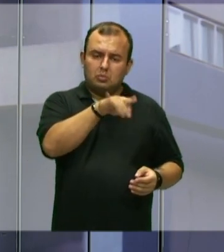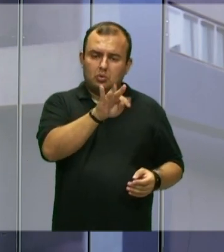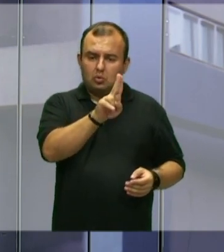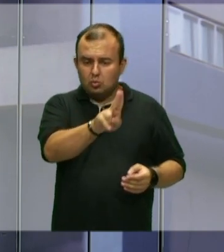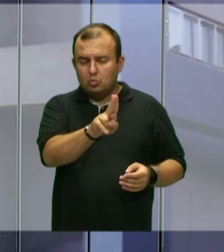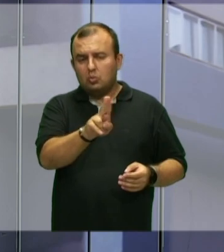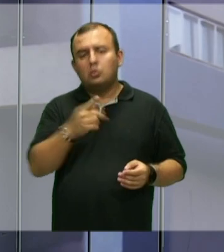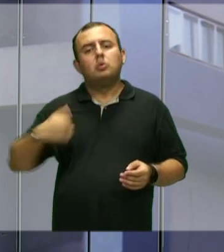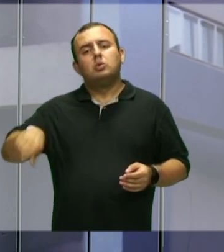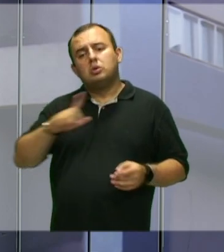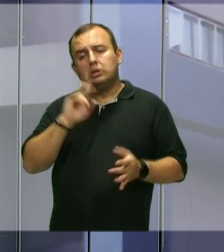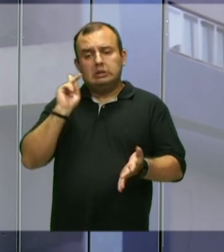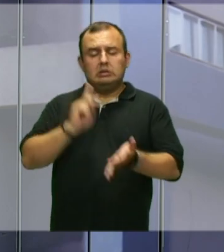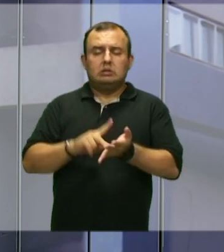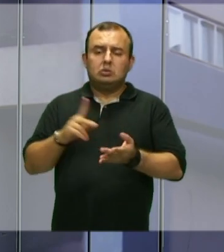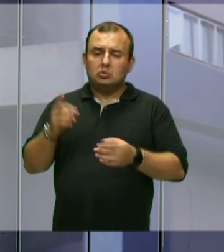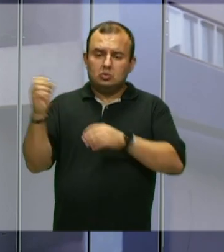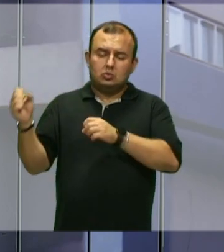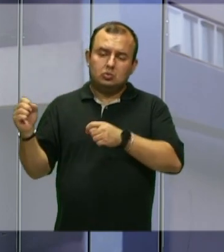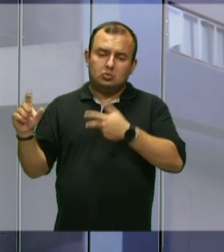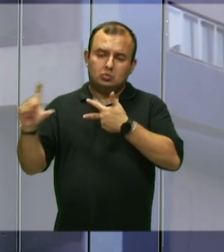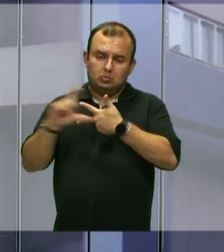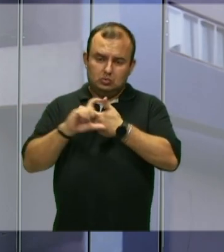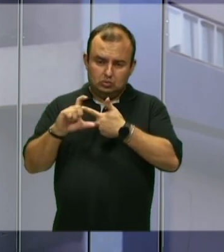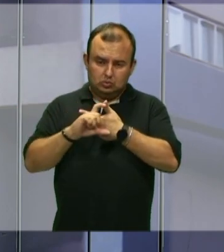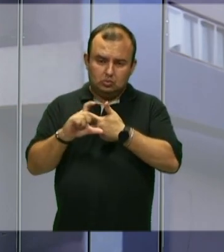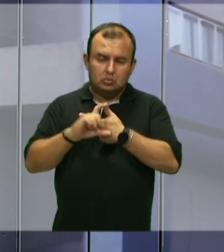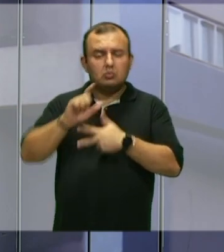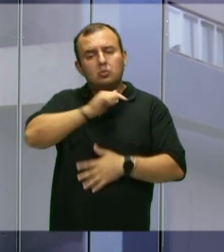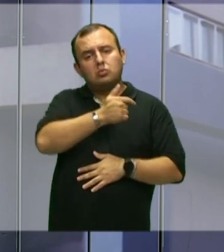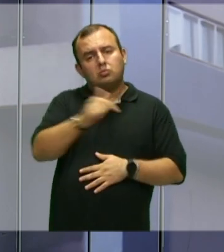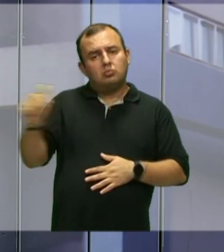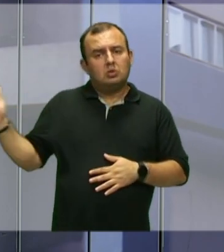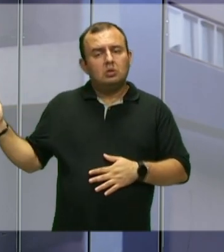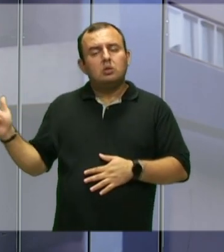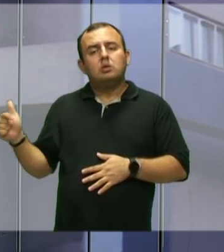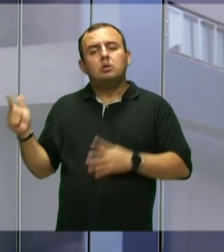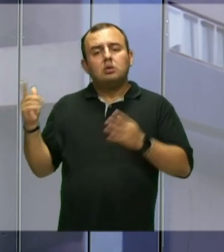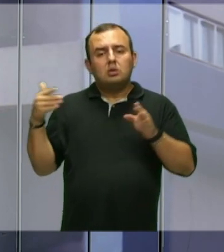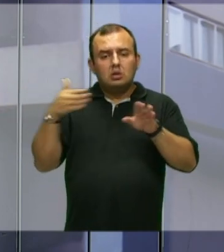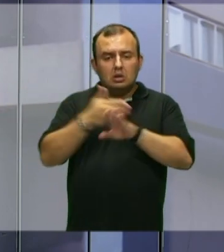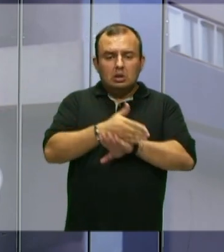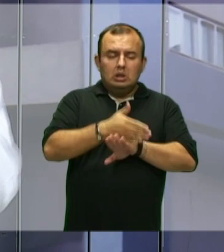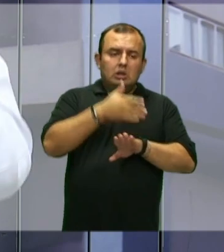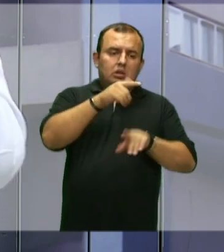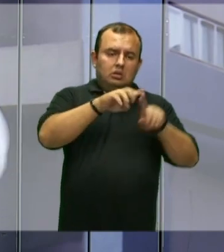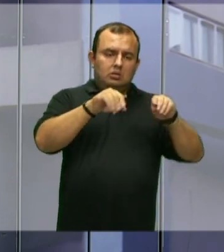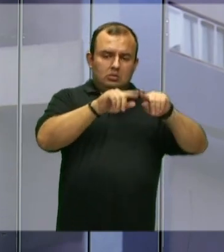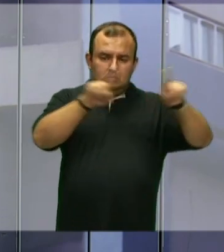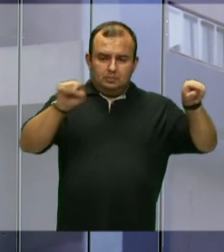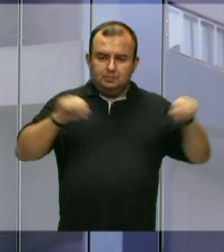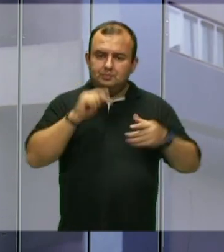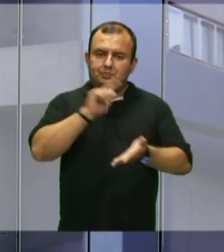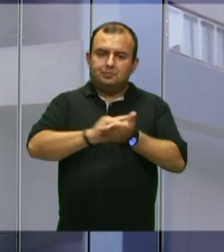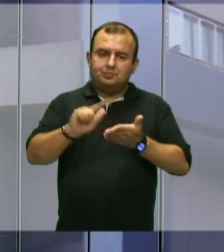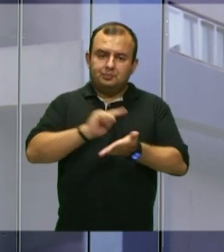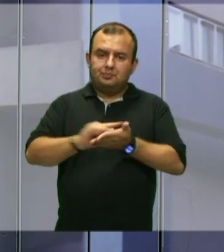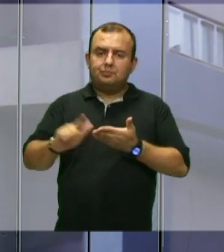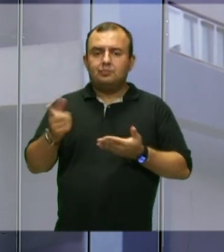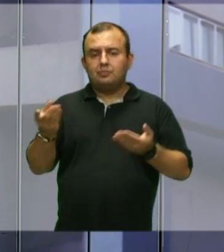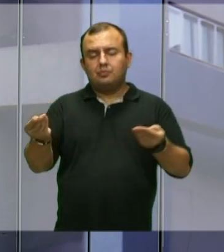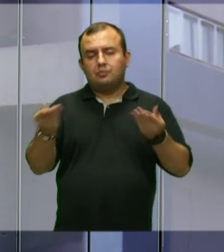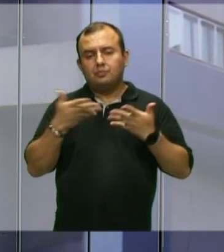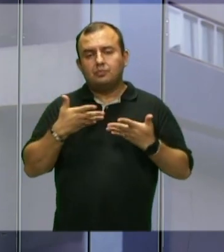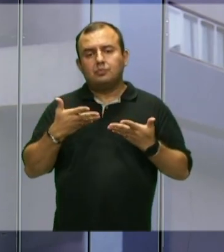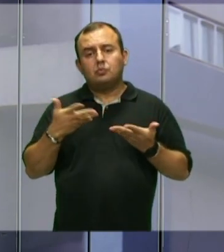fato é que nós não temos hoje, o Poder Executivo ele não tem essa prerrogativa de estar entrando em cima de um terreno particular e limpando. Eu